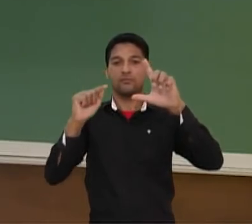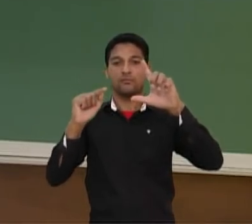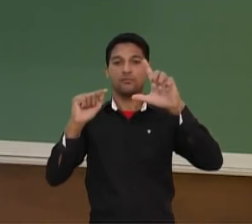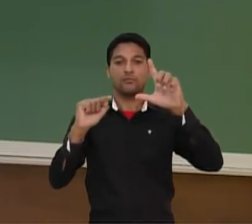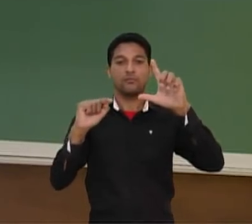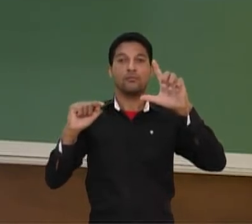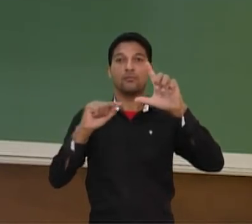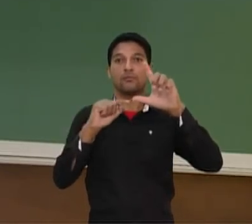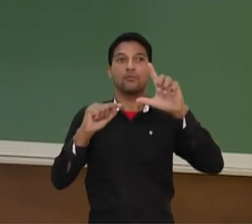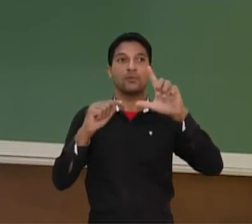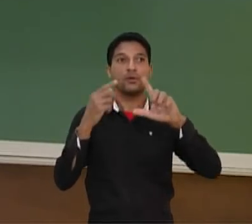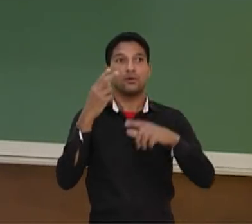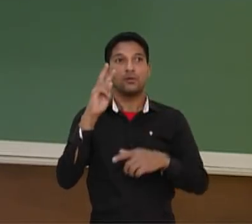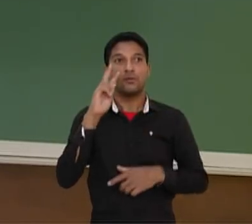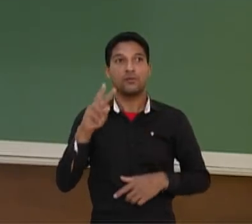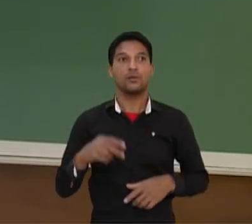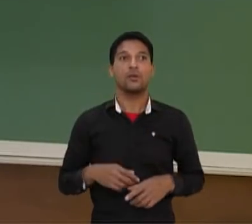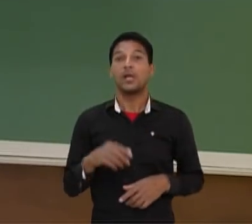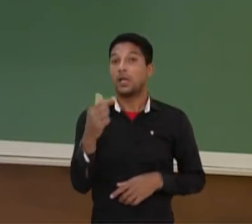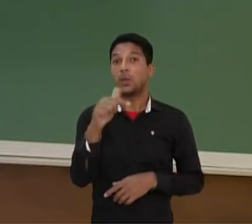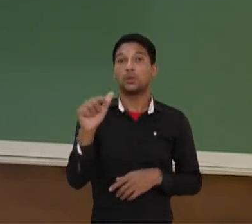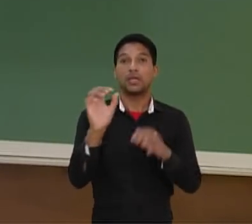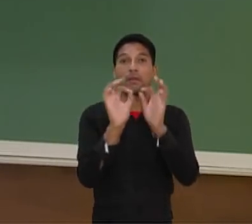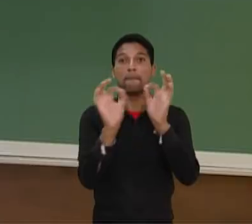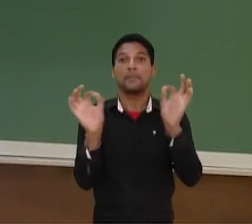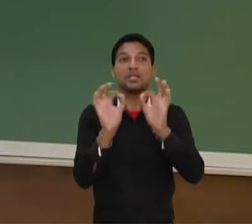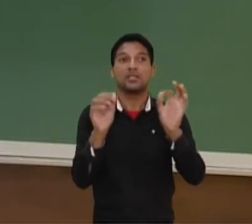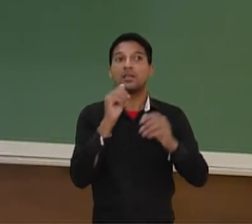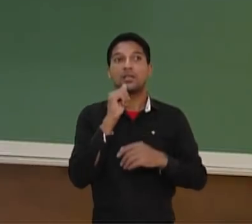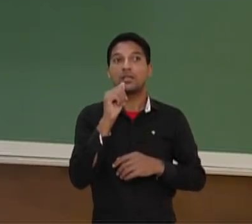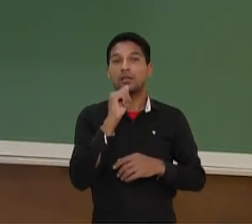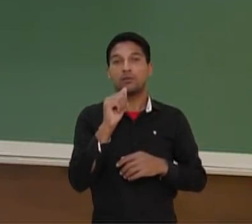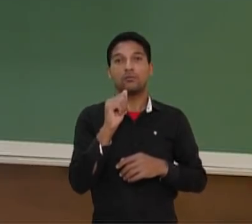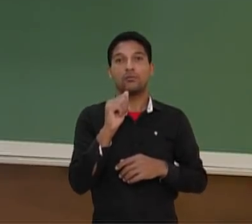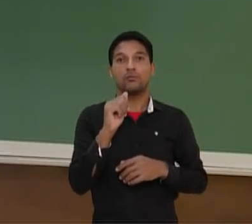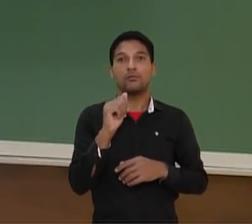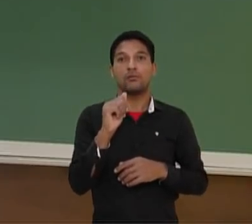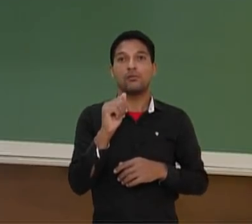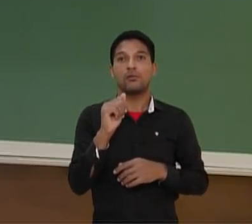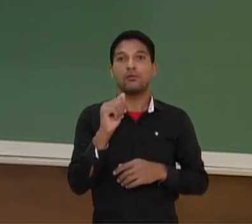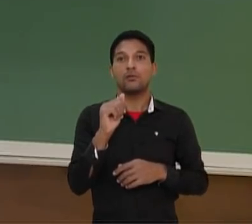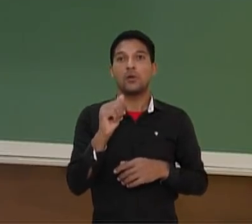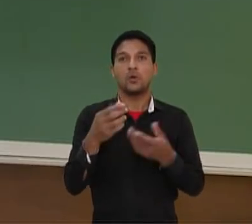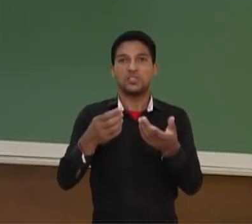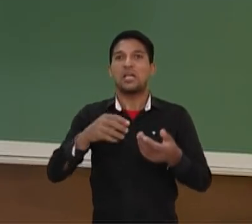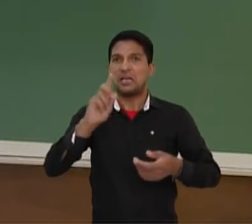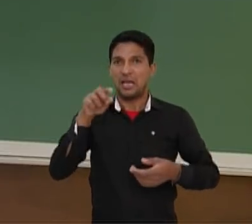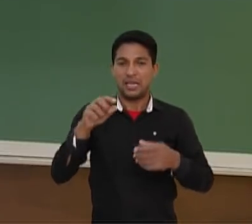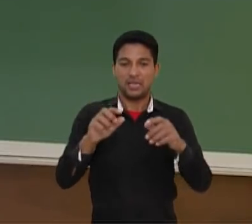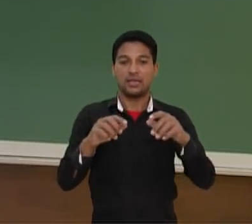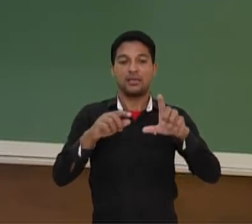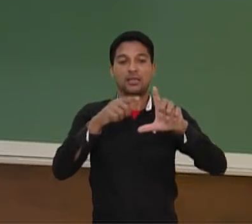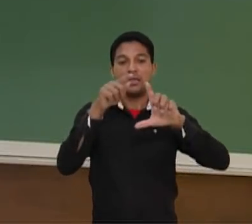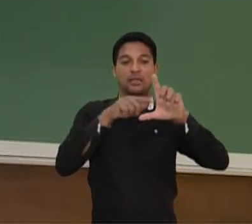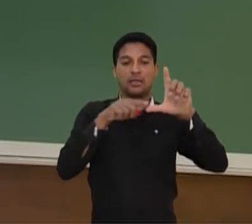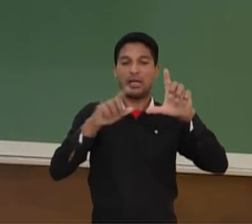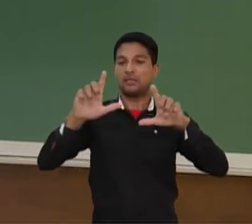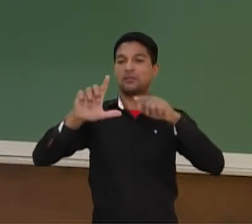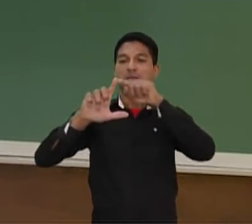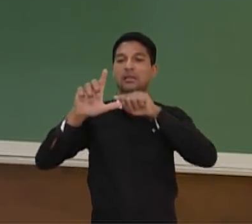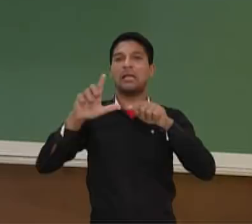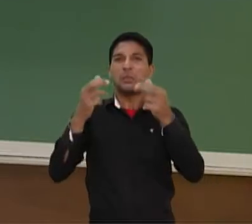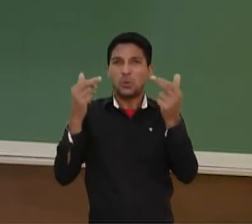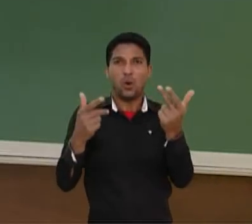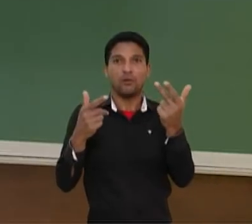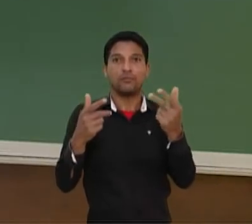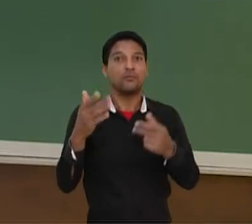de medida. Eu não tenho nenhuma medida. Então, olhando para essas figuras, eu não posso afirmar muitas coisas. Eu não posso dizer que os lados têm a mesma medida, eu não posso dizer que os ângulos têm a